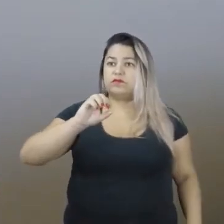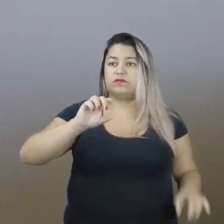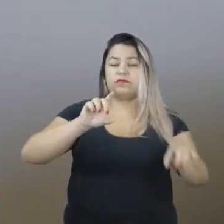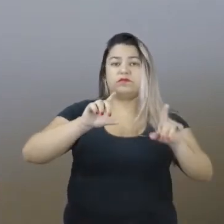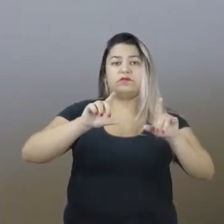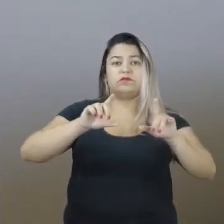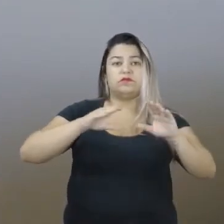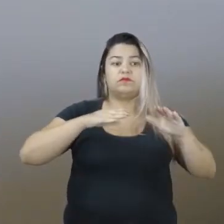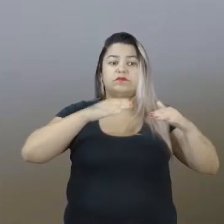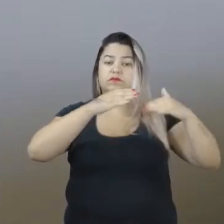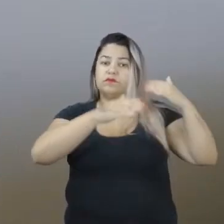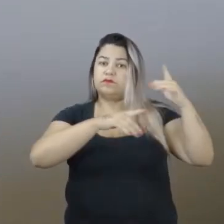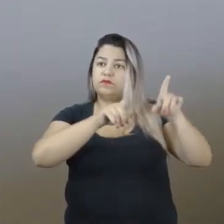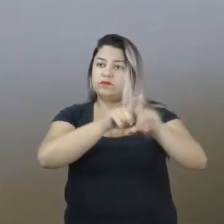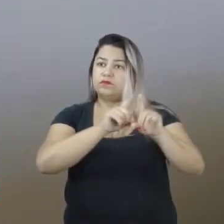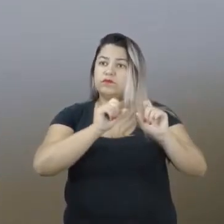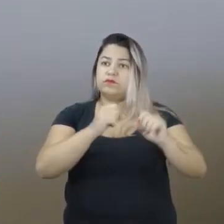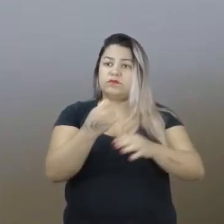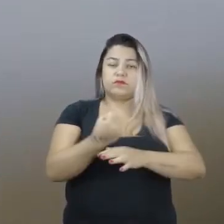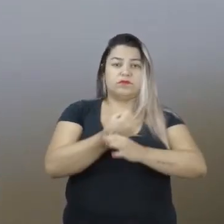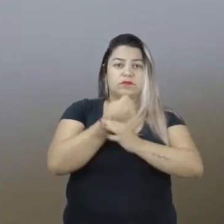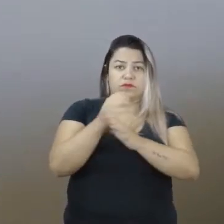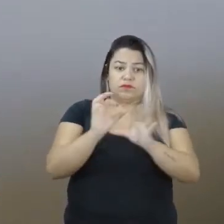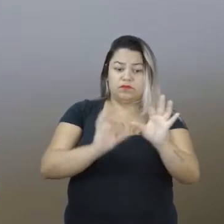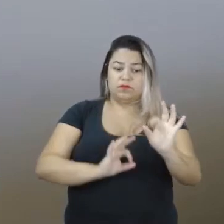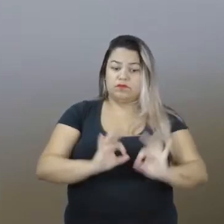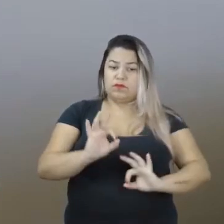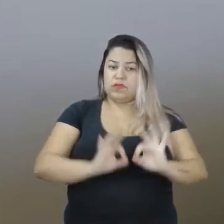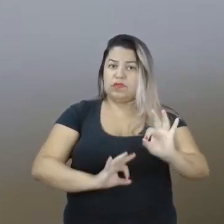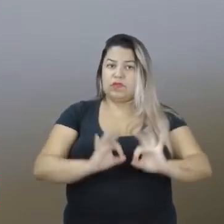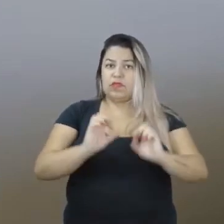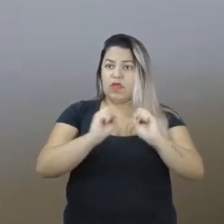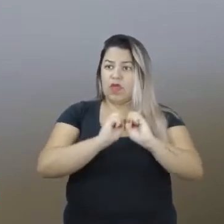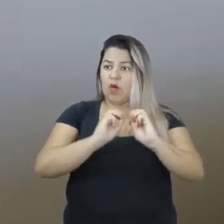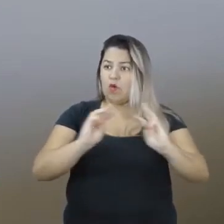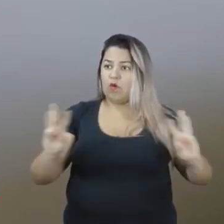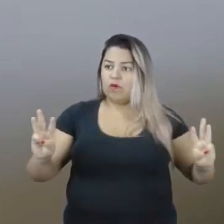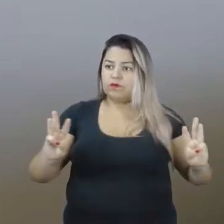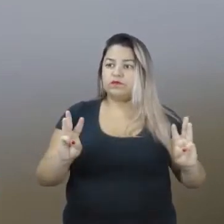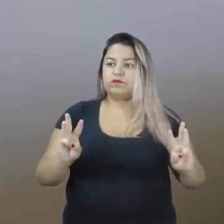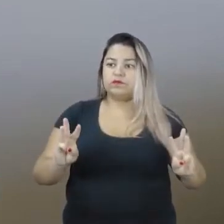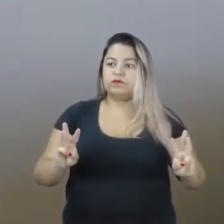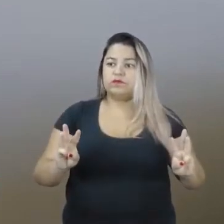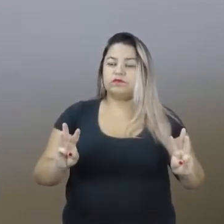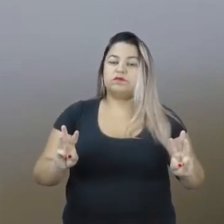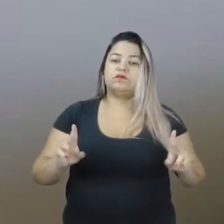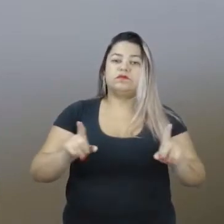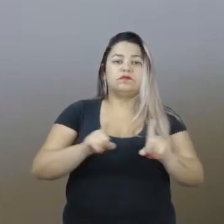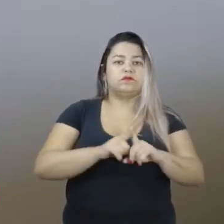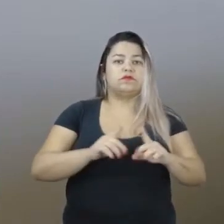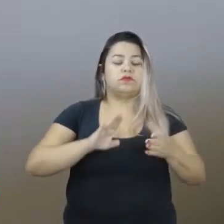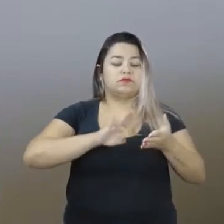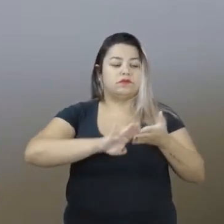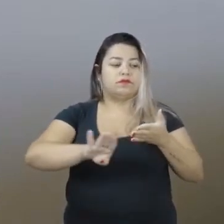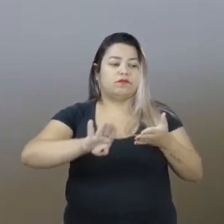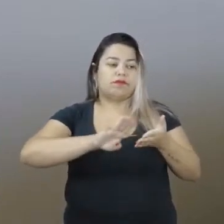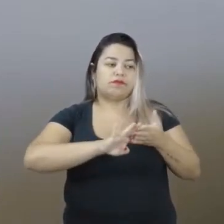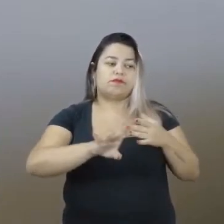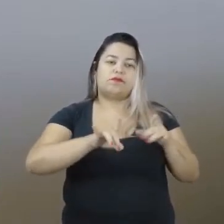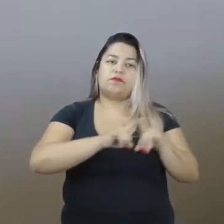Desenvolvimento Sustentável, organizações da ONU, Plano de Ação Conjunta para eliminar